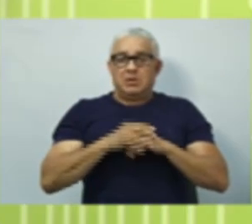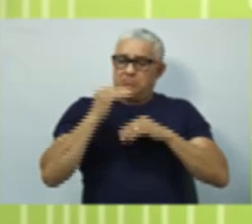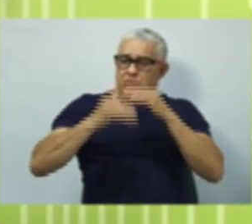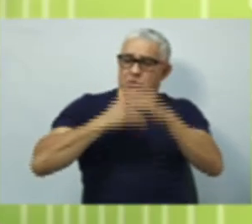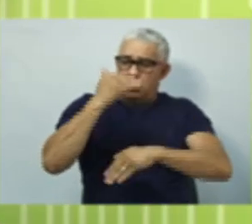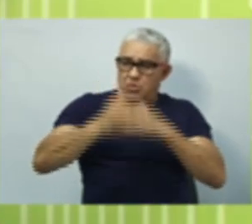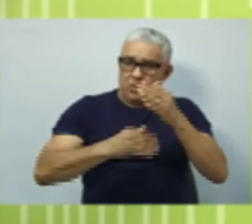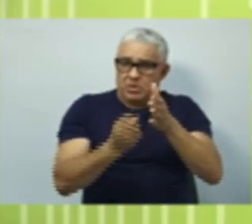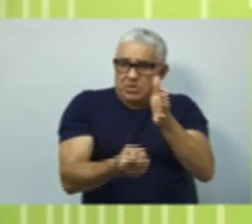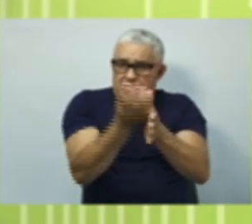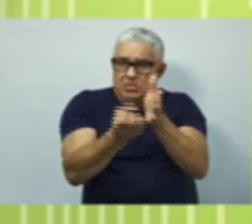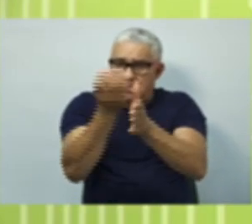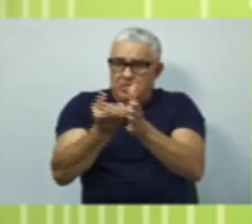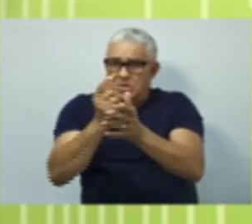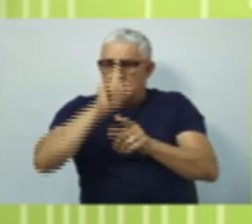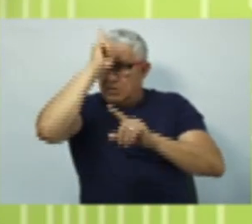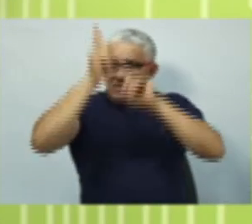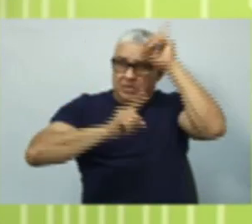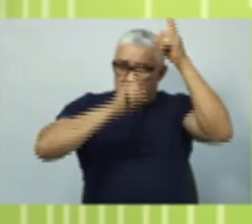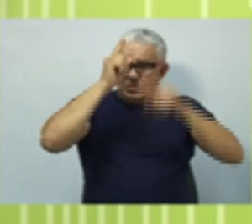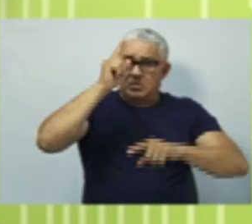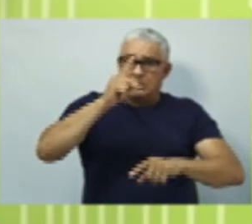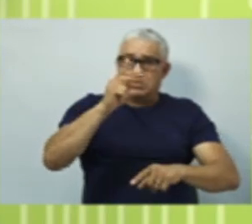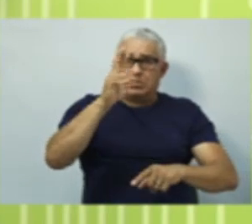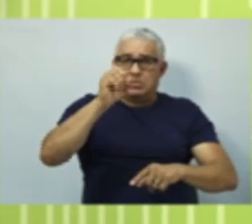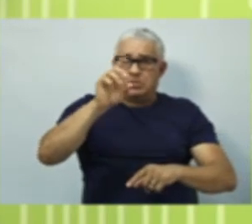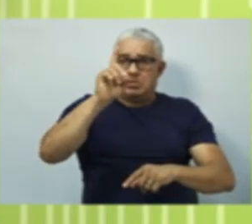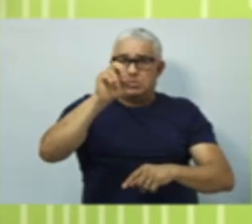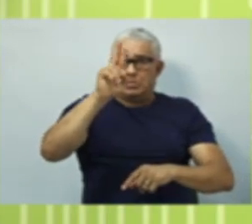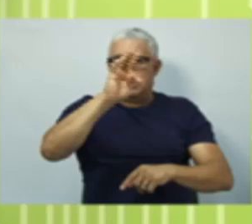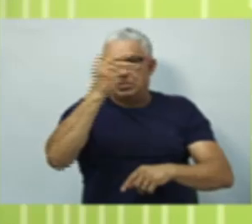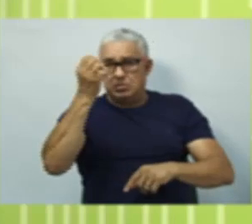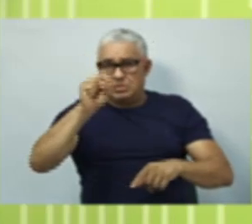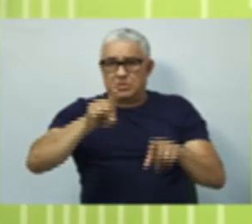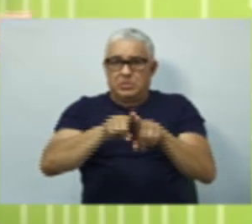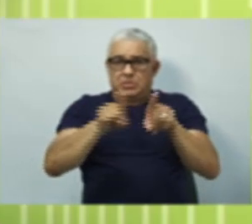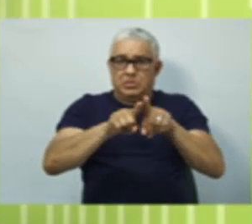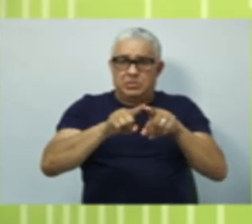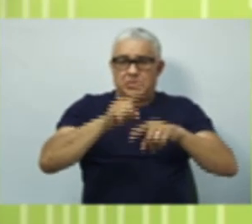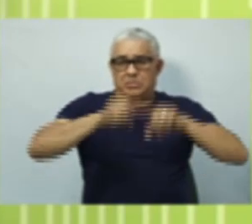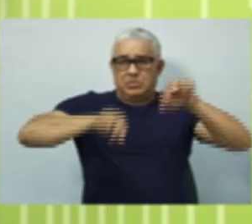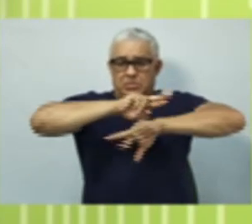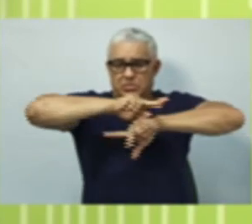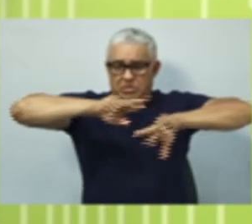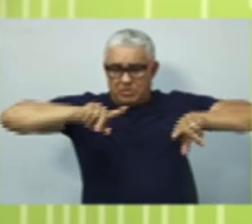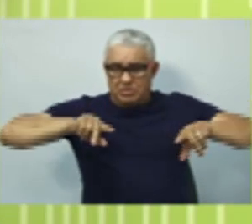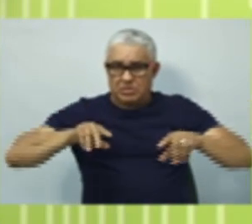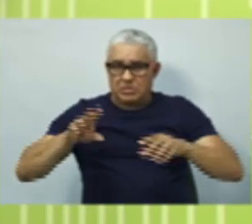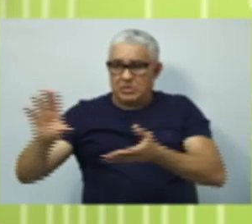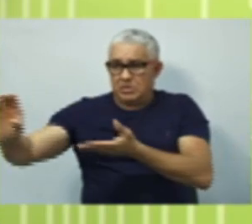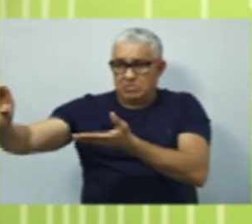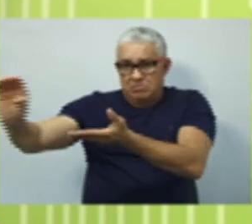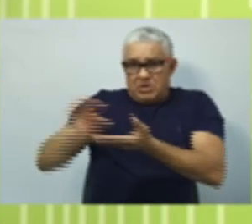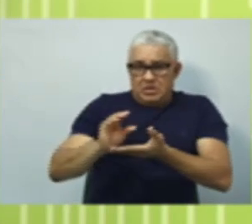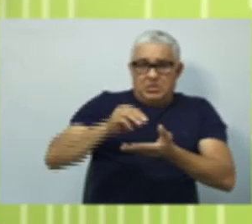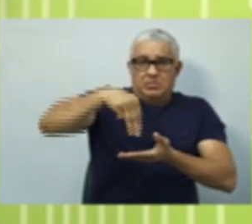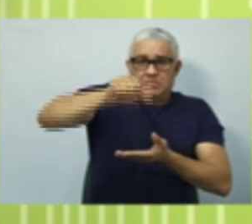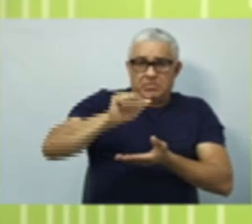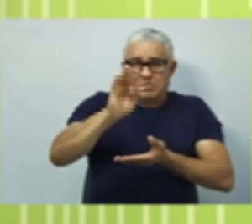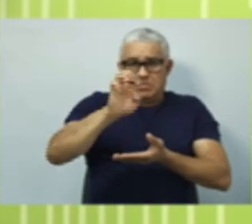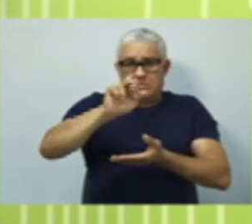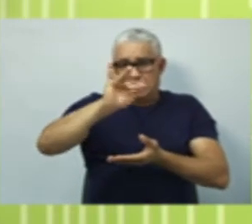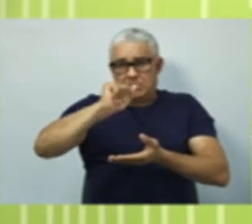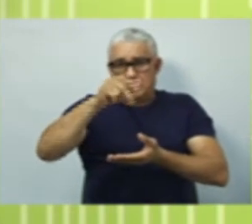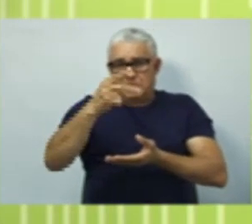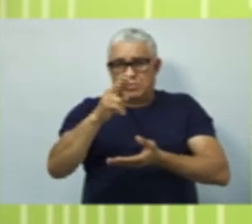criando produtos, e aí a questão vai desde o recebimento da matéria-prima, a aplicação